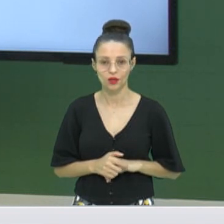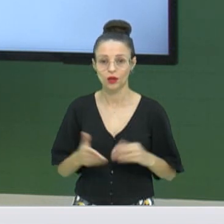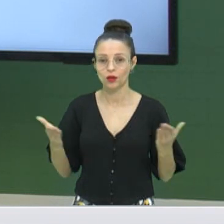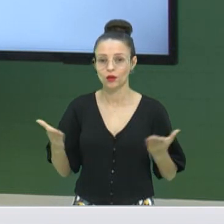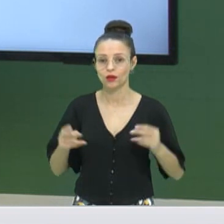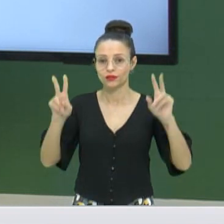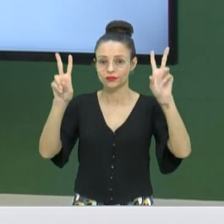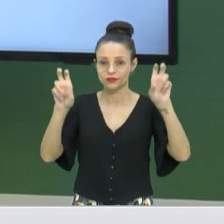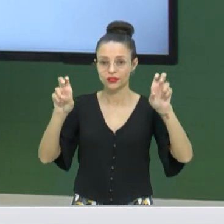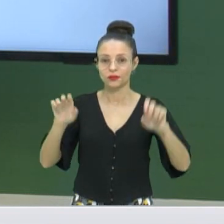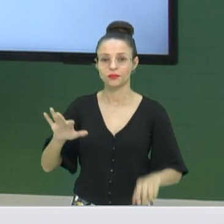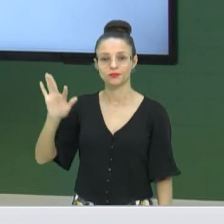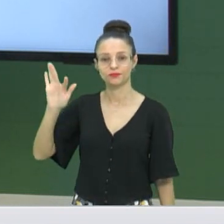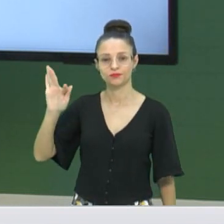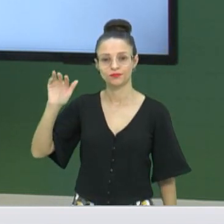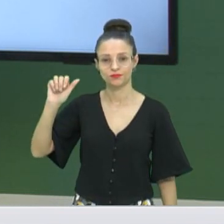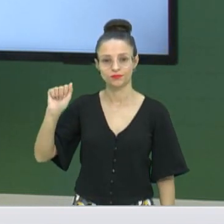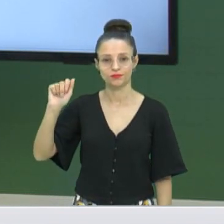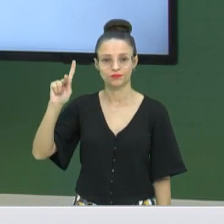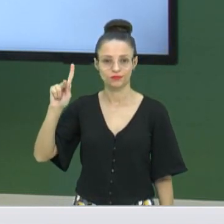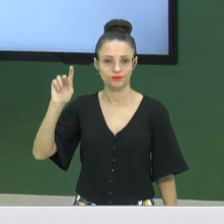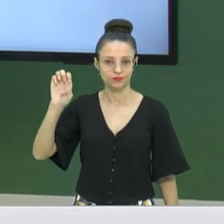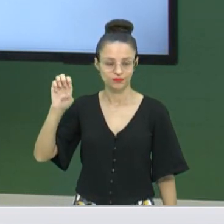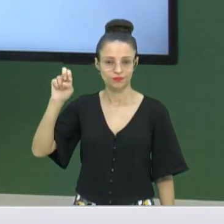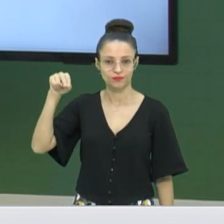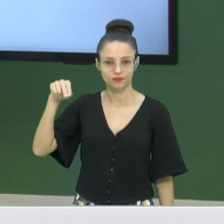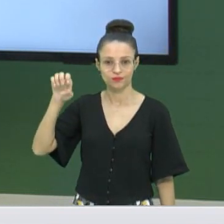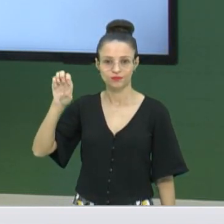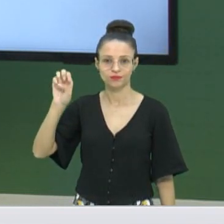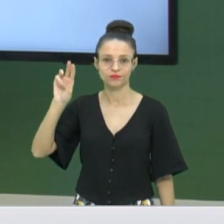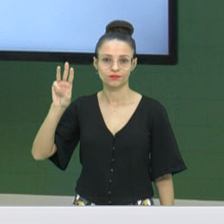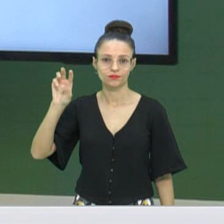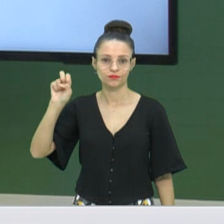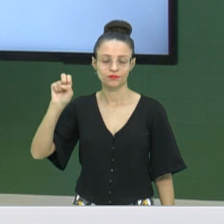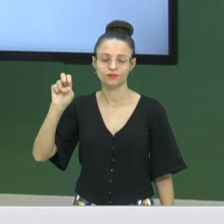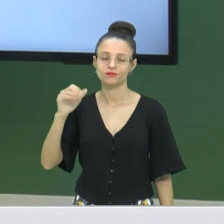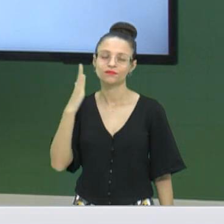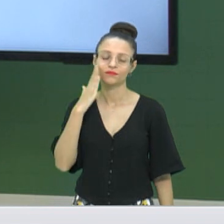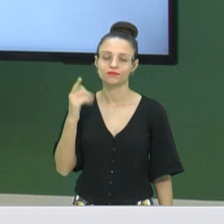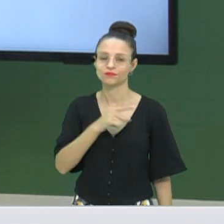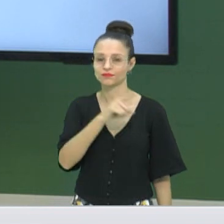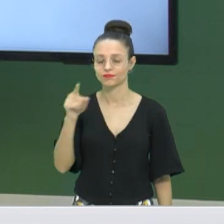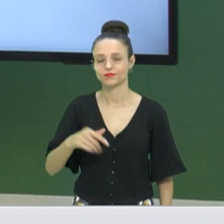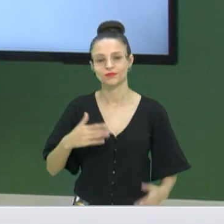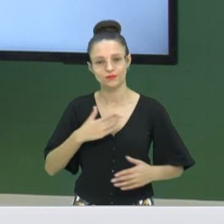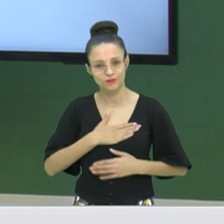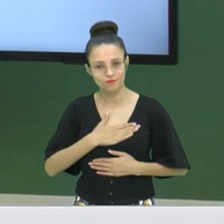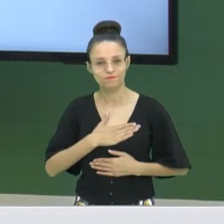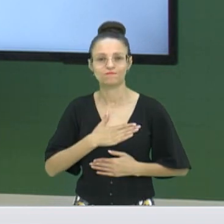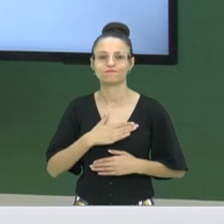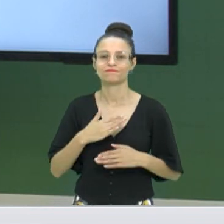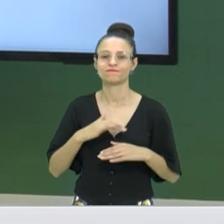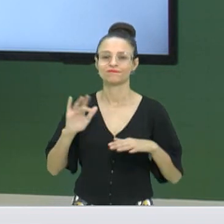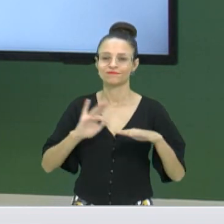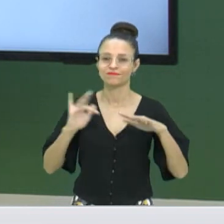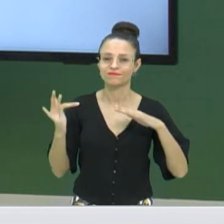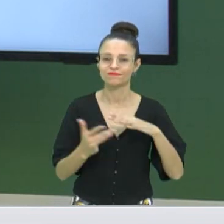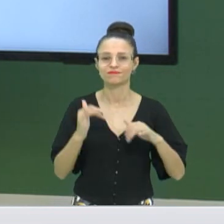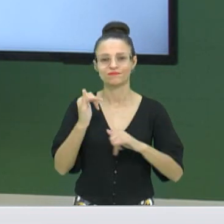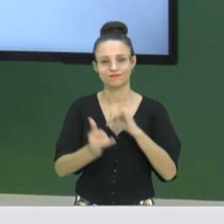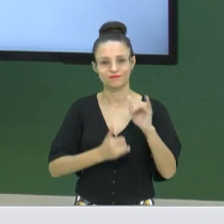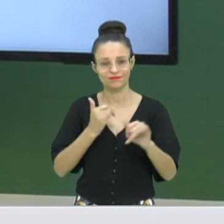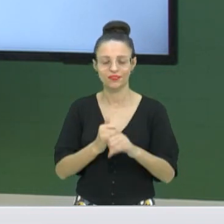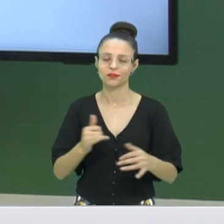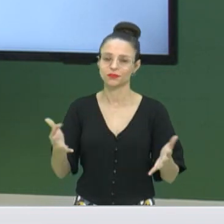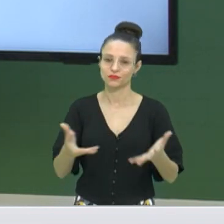nós vamos falar de fake news. Sei também que vocês gostam muito de rede social, gostam muito da internet, e a internet é um mundo